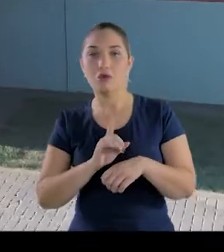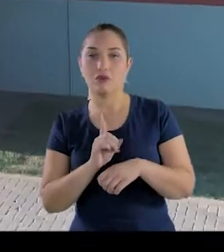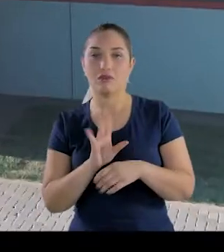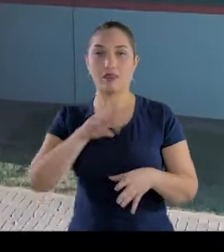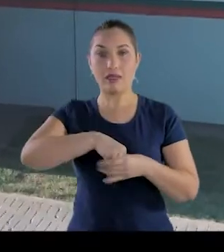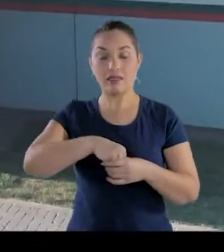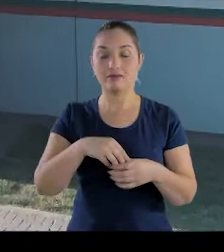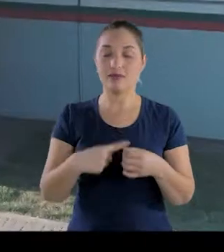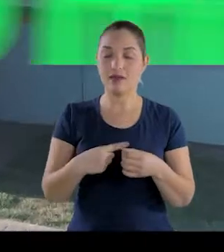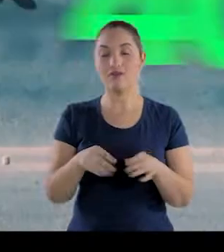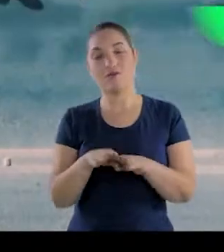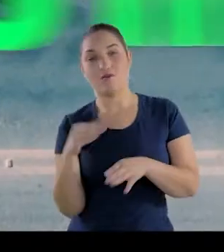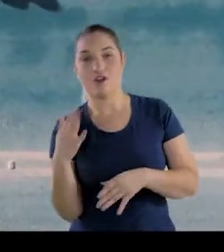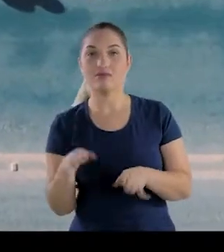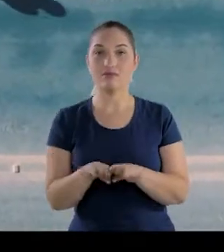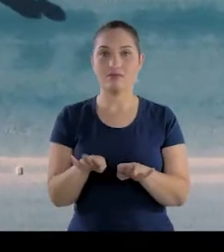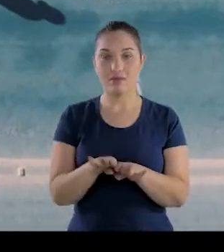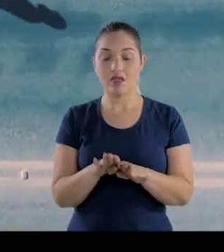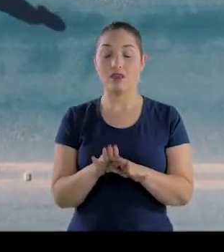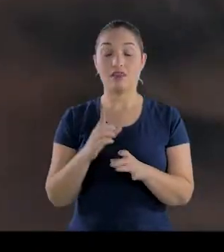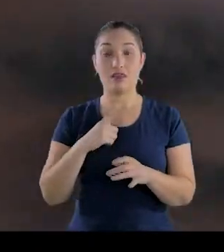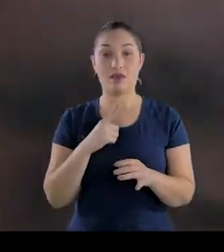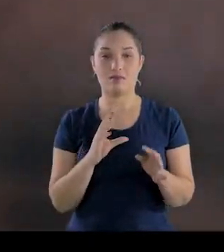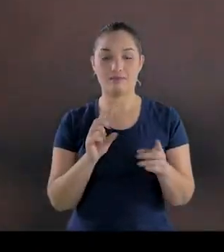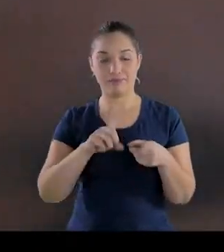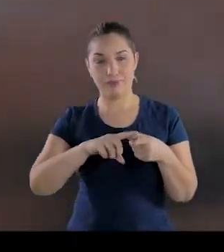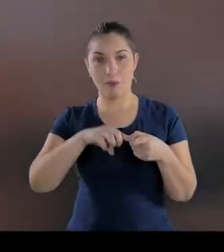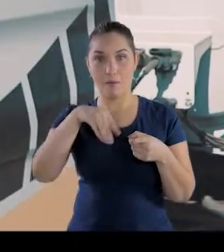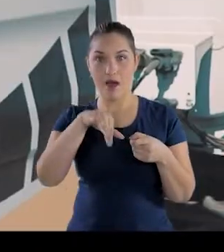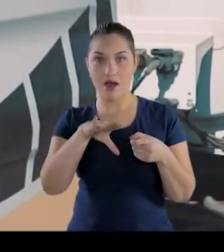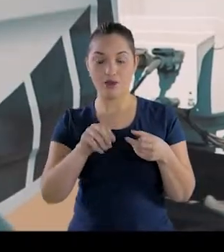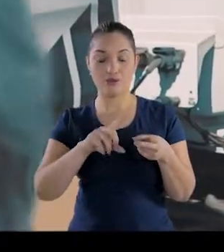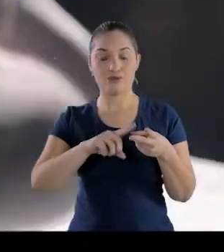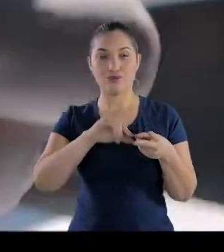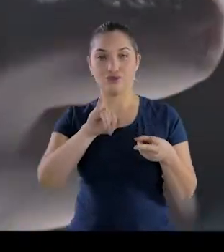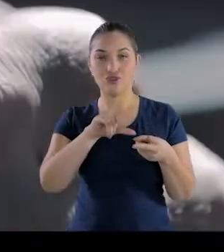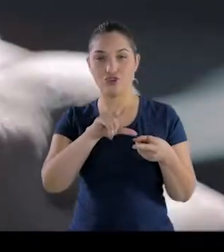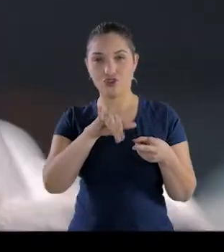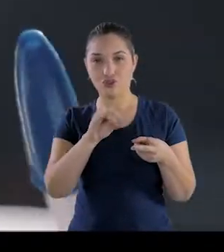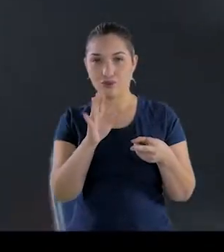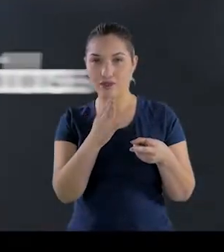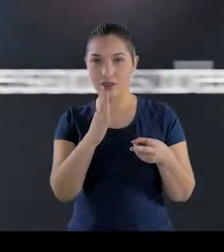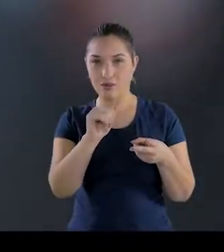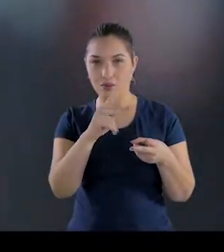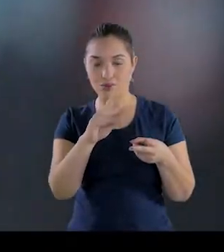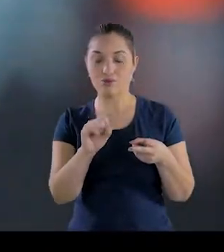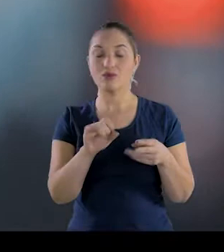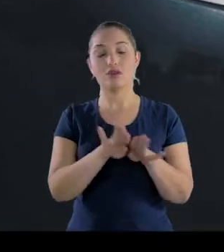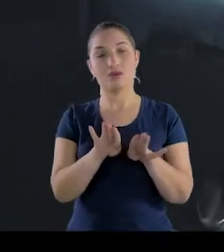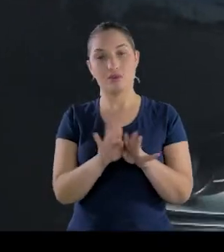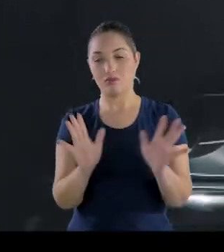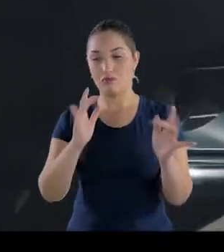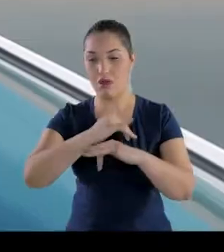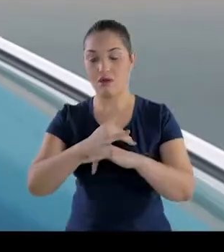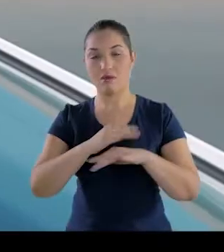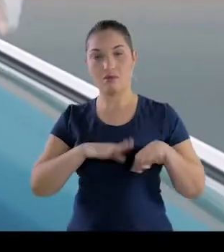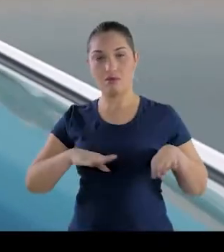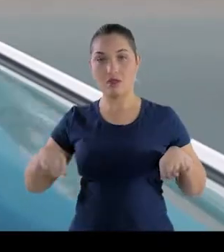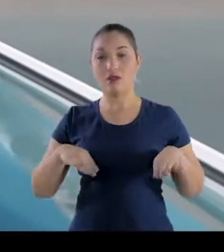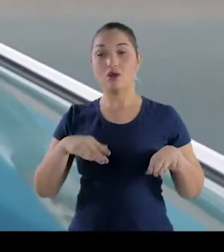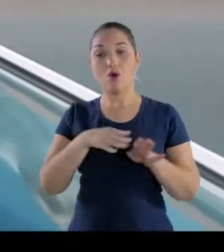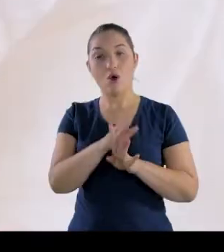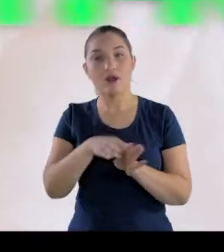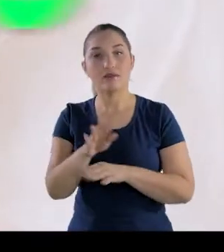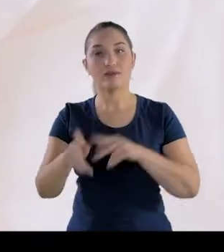nos hospitais da cidade. Barreiras sanitárias na rodovia Mário Andreasa e na Avenida Governador Júlio Campos estão sendo usadas